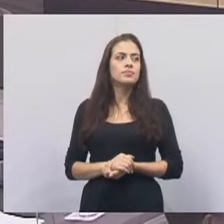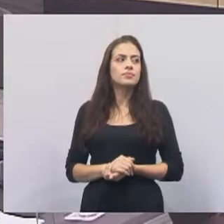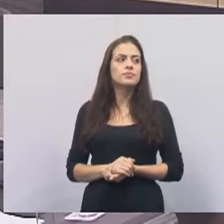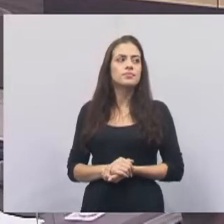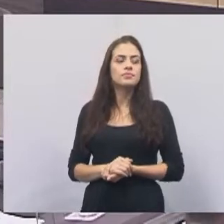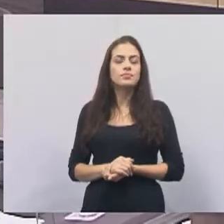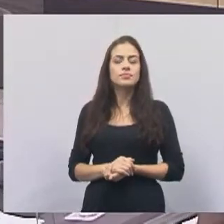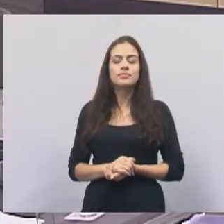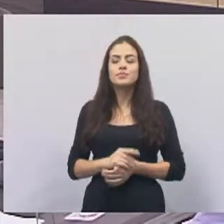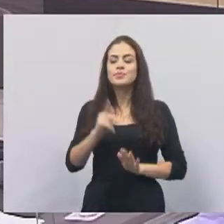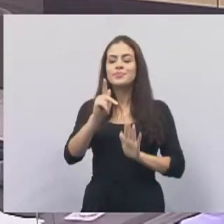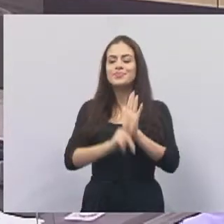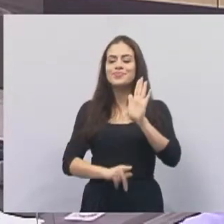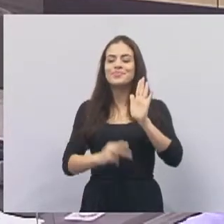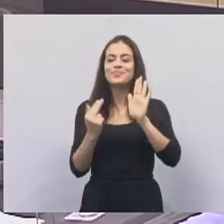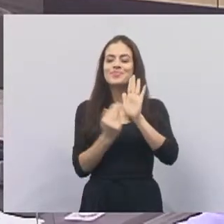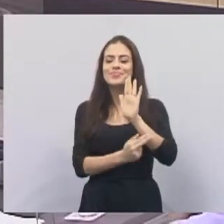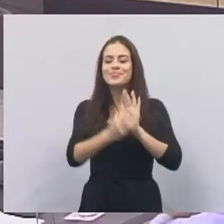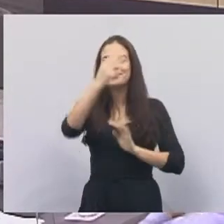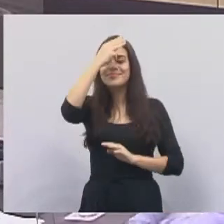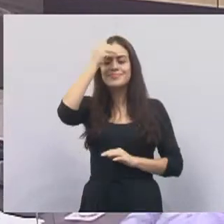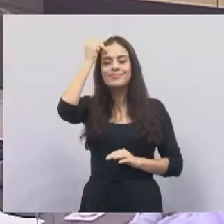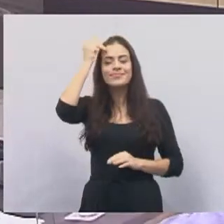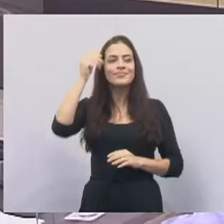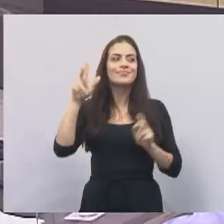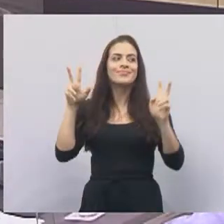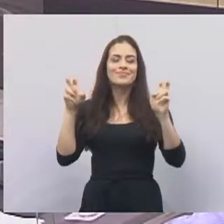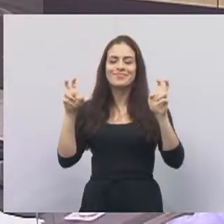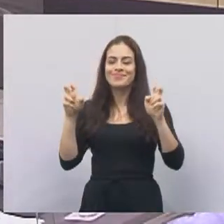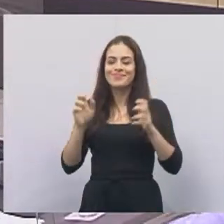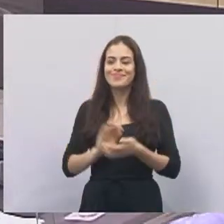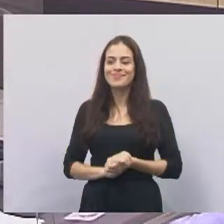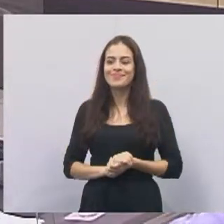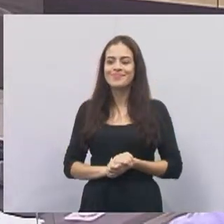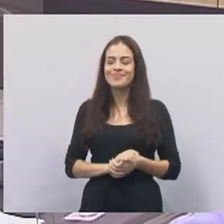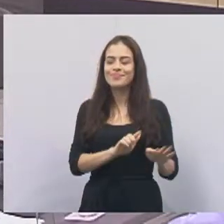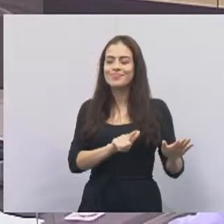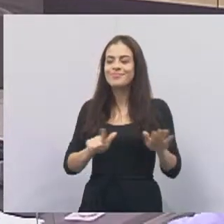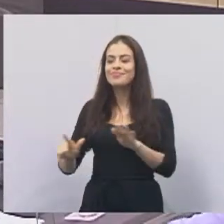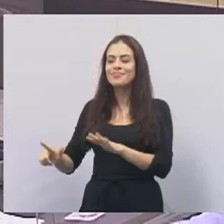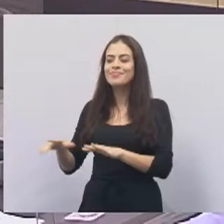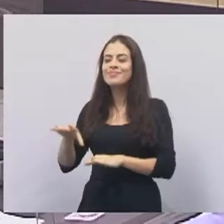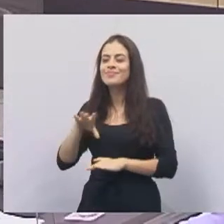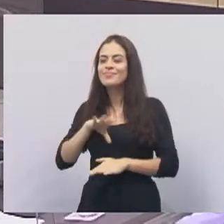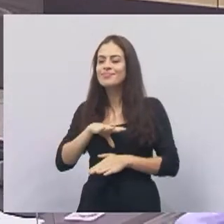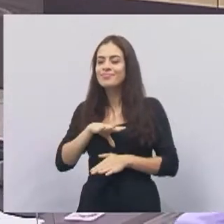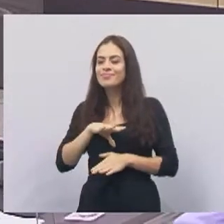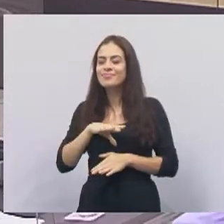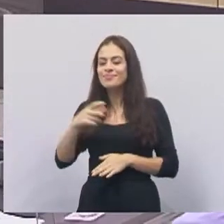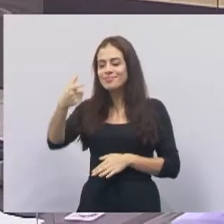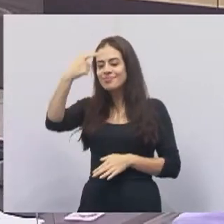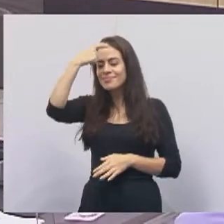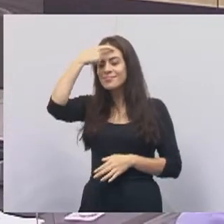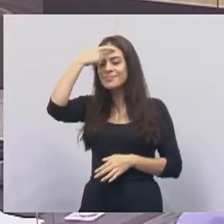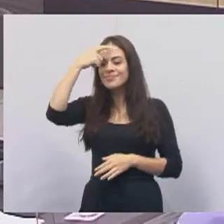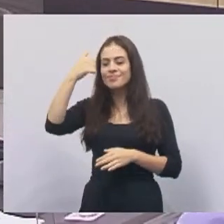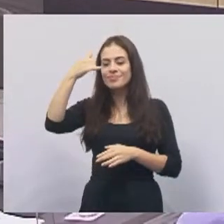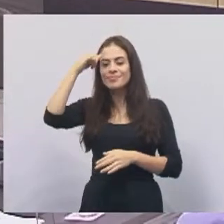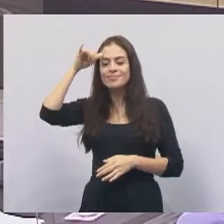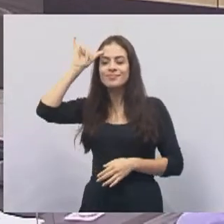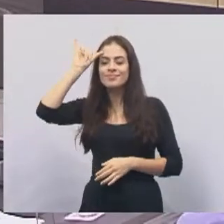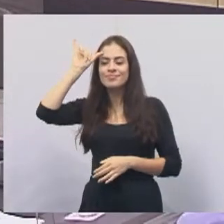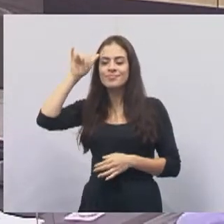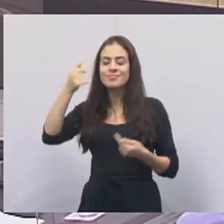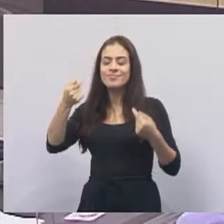projeto de autoria da vereadora Maria Amélia assunto institui a semana Municipal de conscientização e prevenção